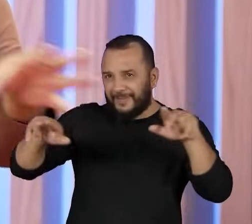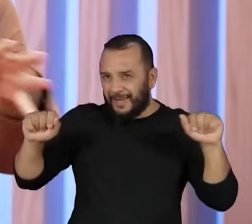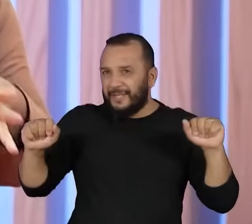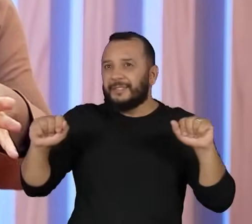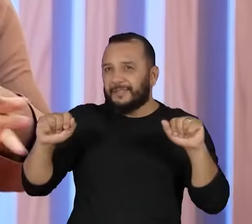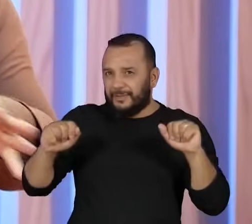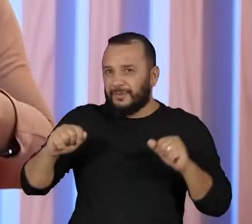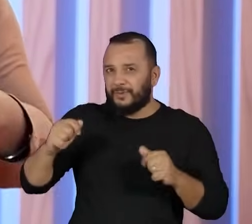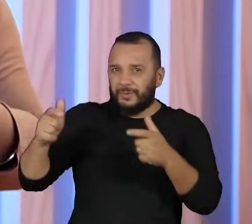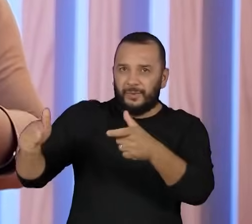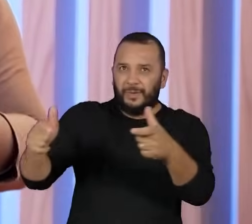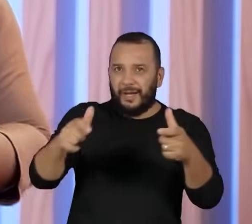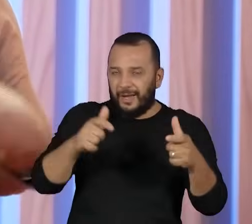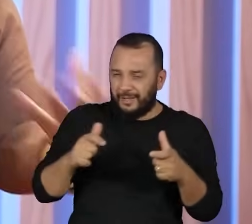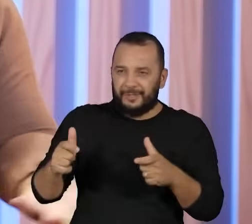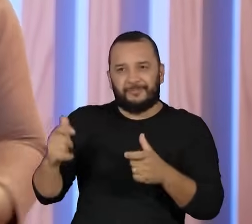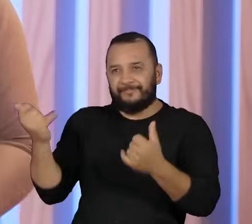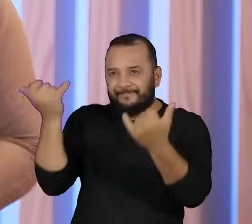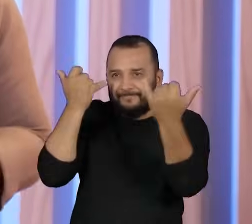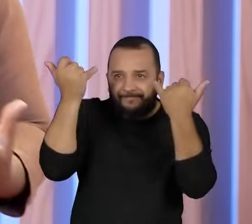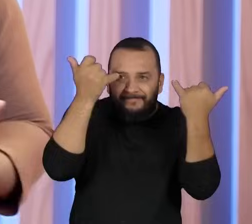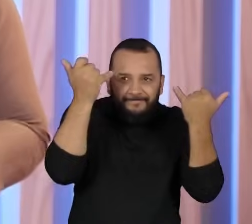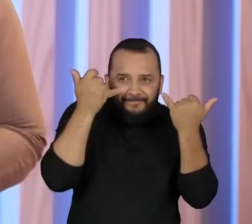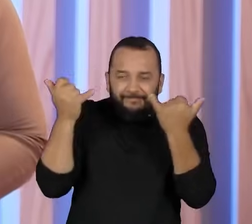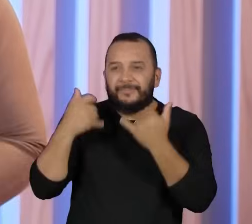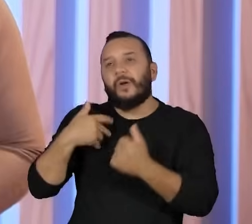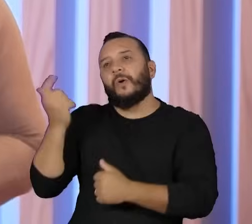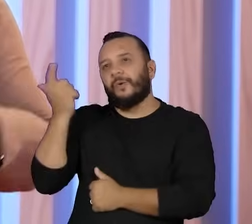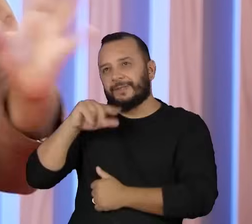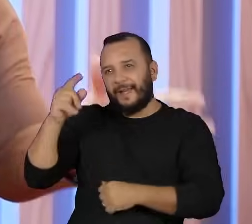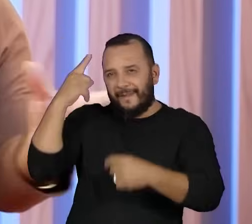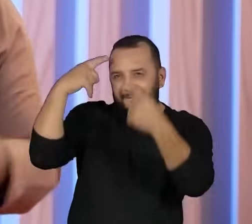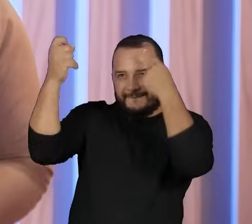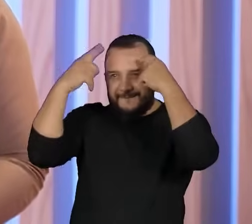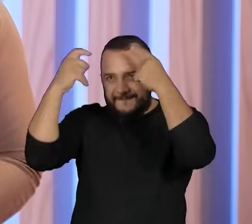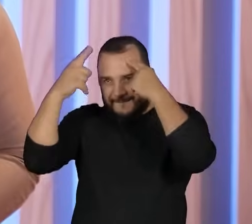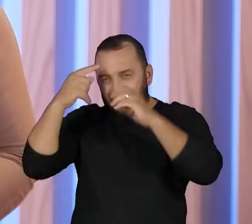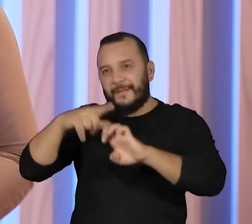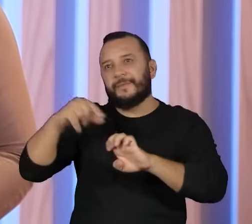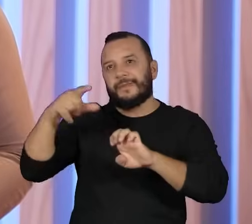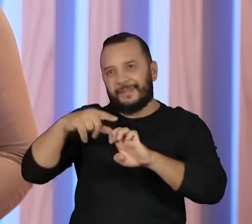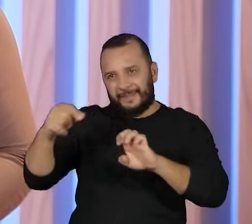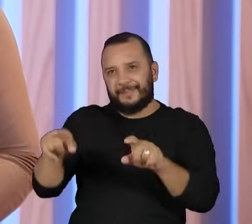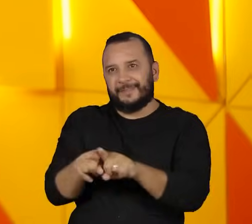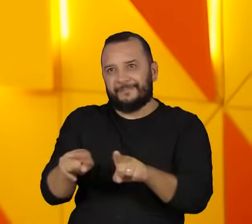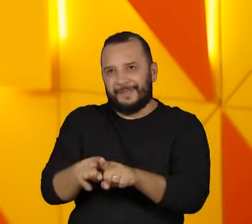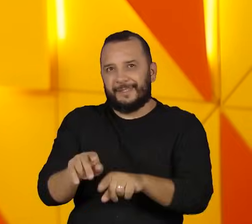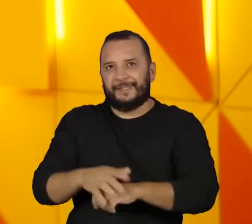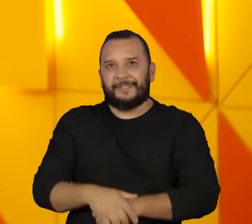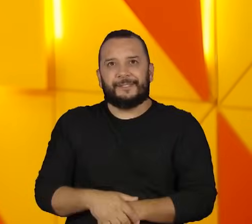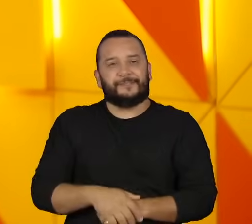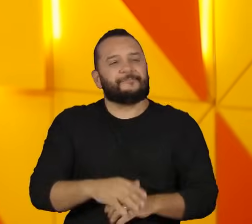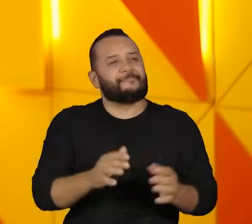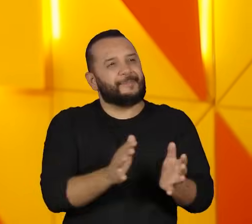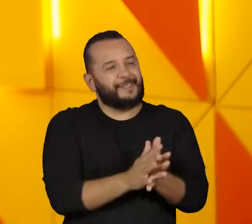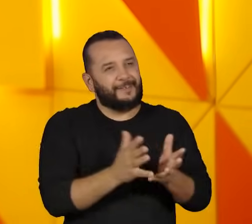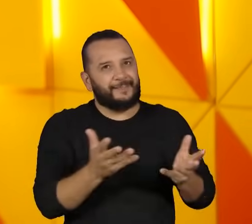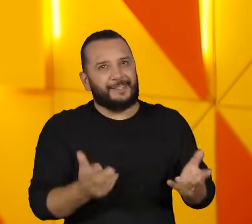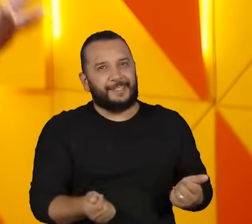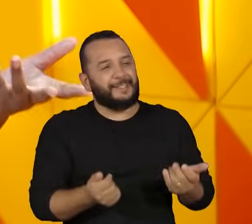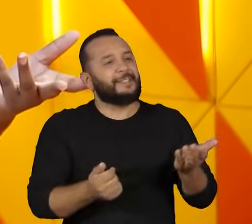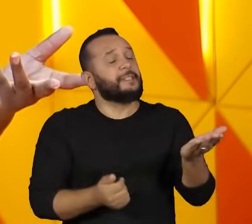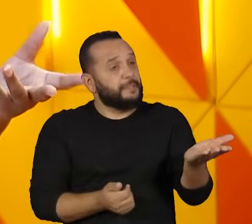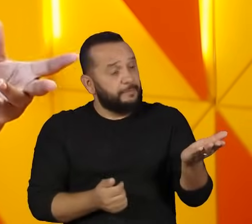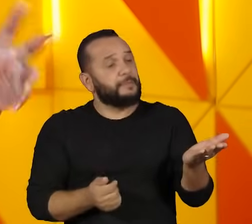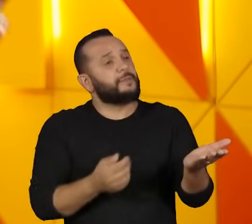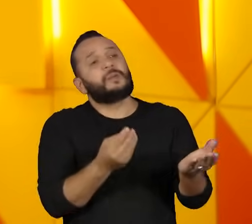diversos meios, diversas fontes, para ser criativo no empreendedorismo, inclusive. Que maravilha, Caísa. E para